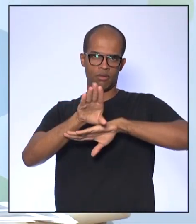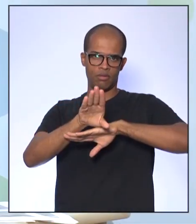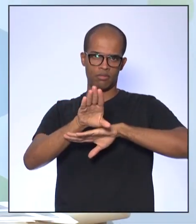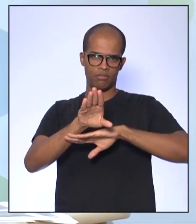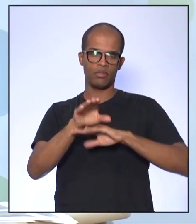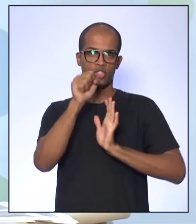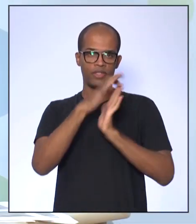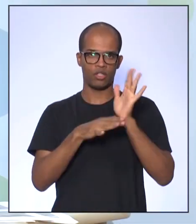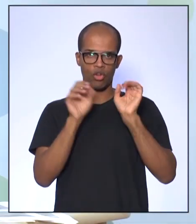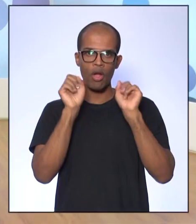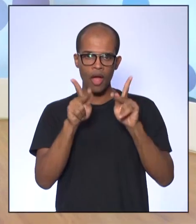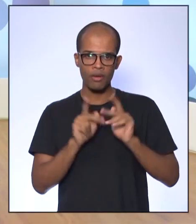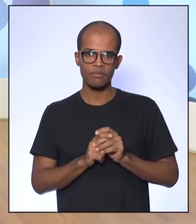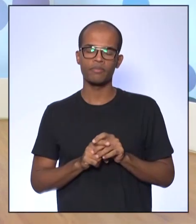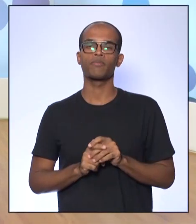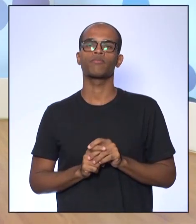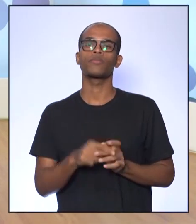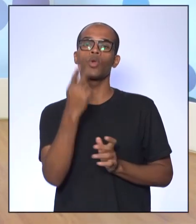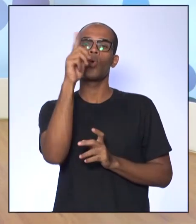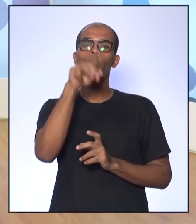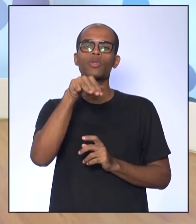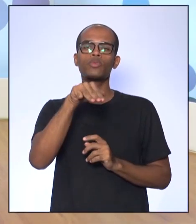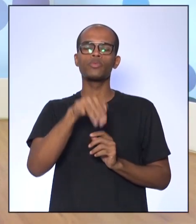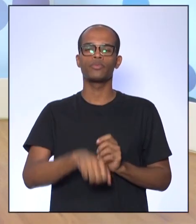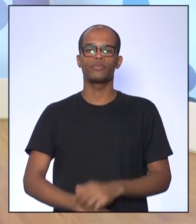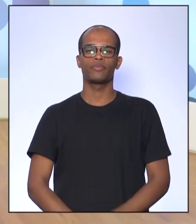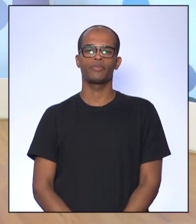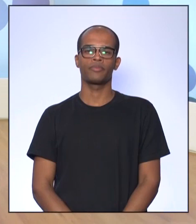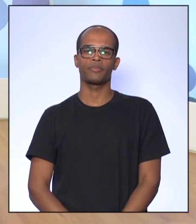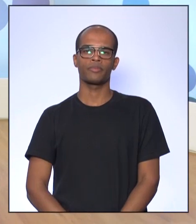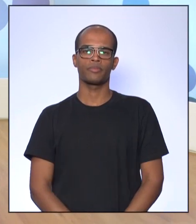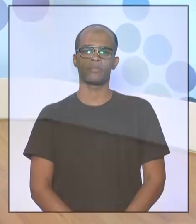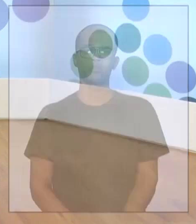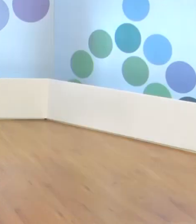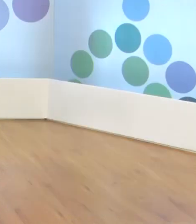tá certo? Então, vamos bem lá? Legal. Um minutinho?